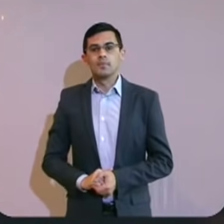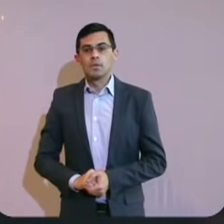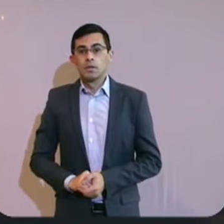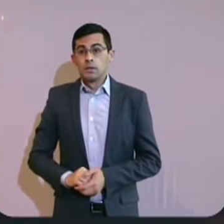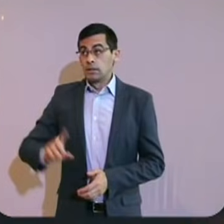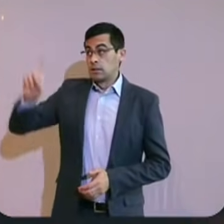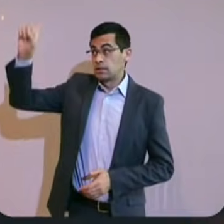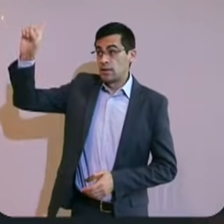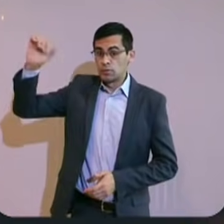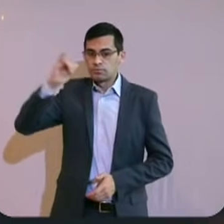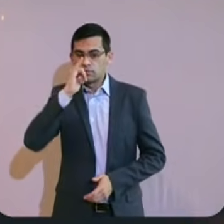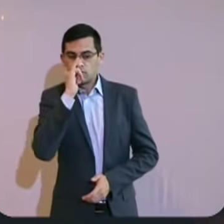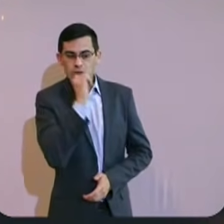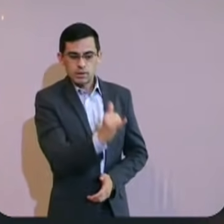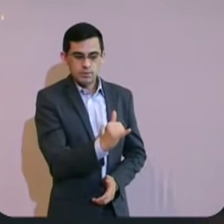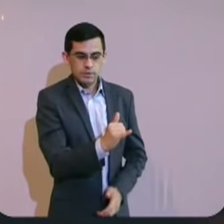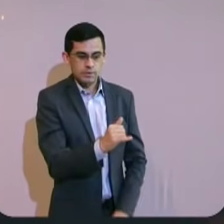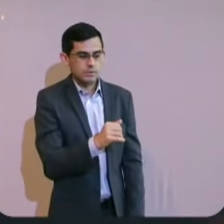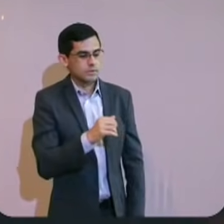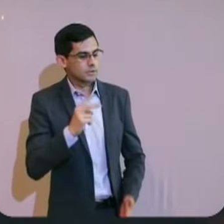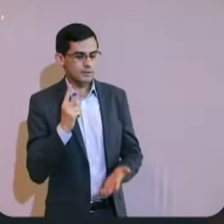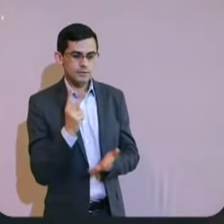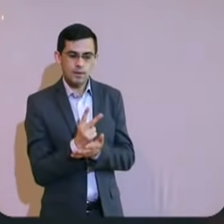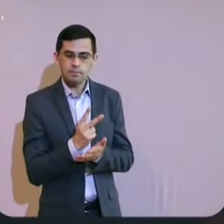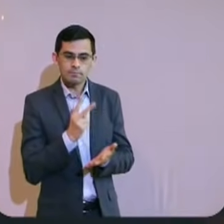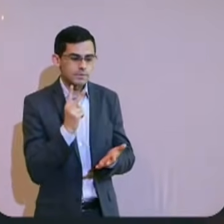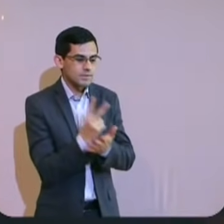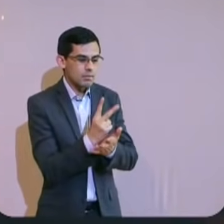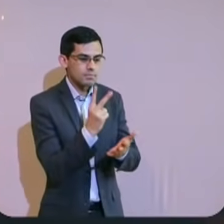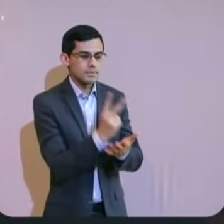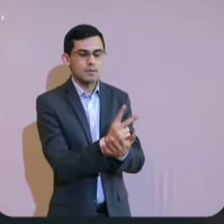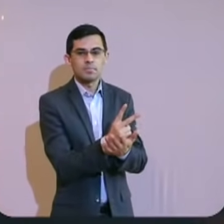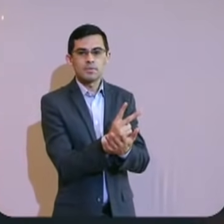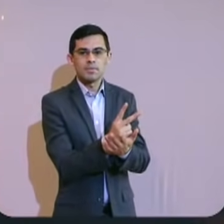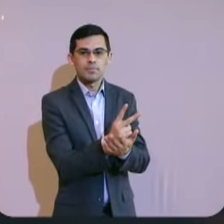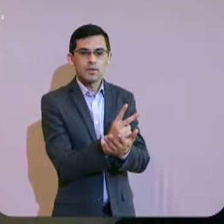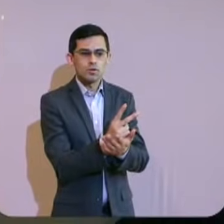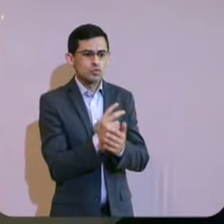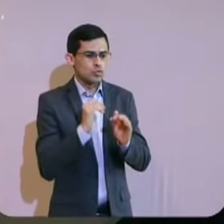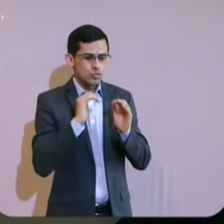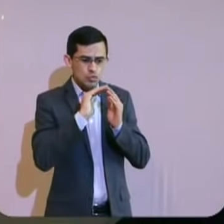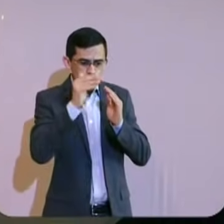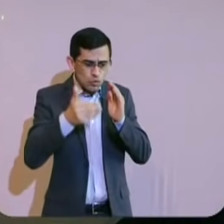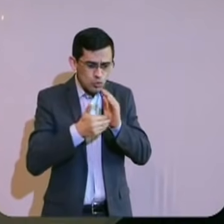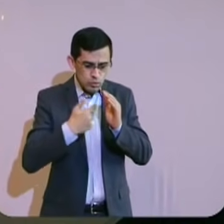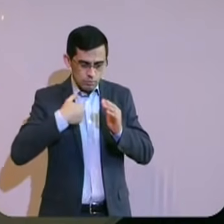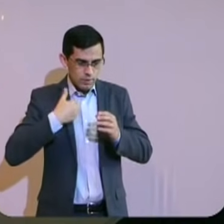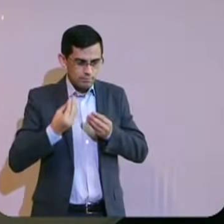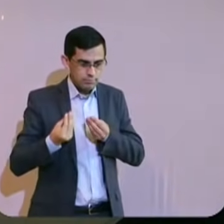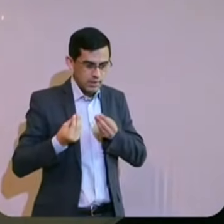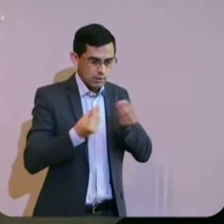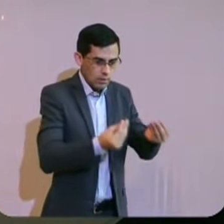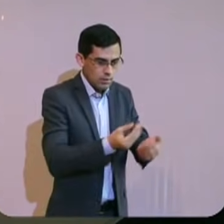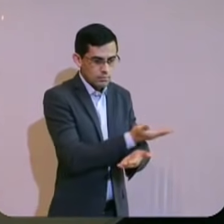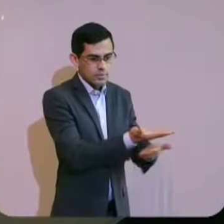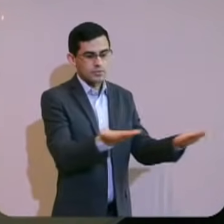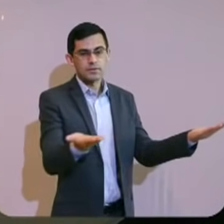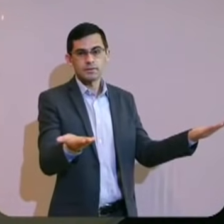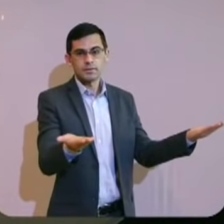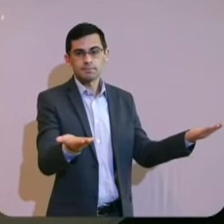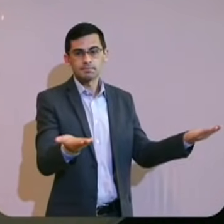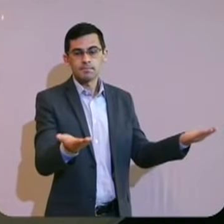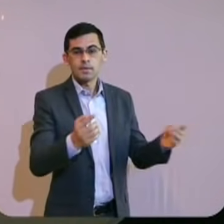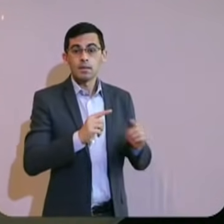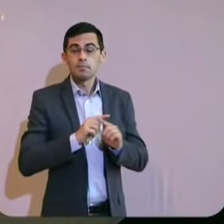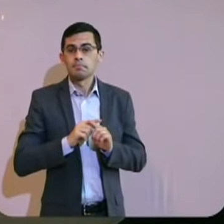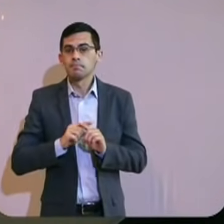E Deus estava dizendo: olha, sempre foi assim. Tudo veio das minhas mãos. E